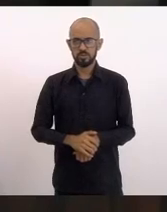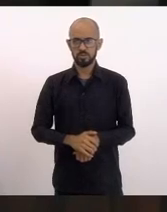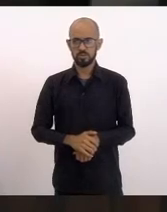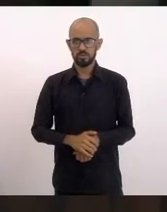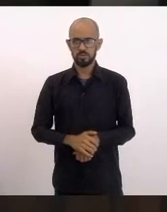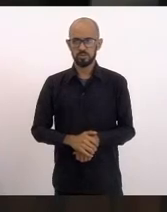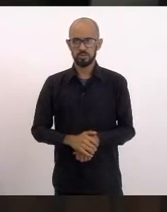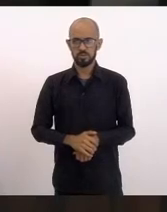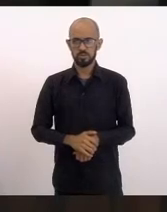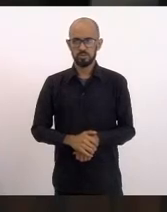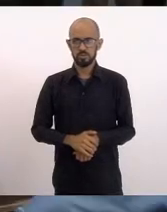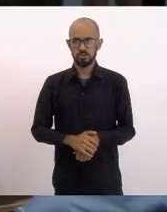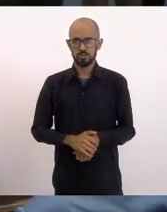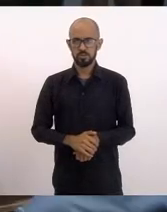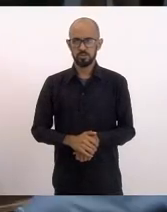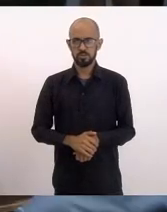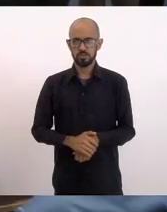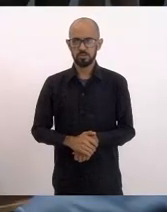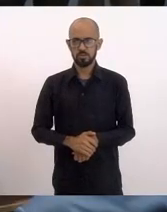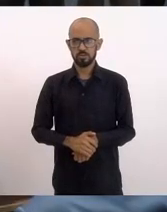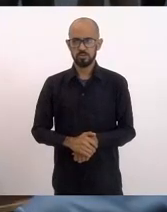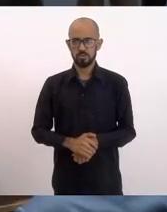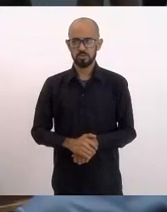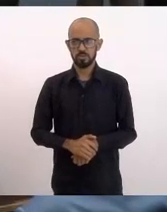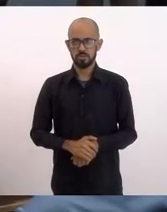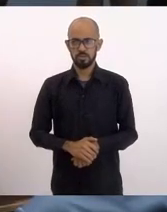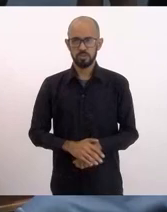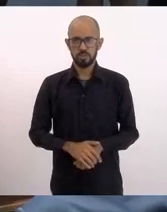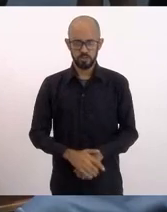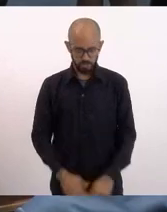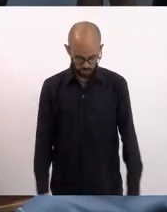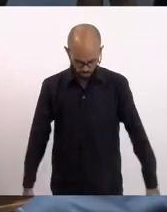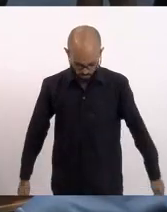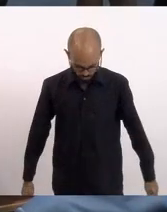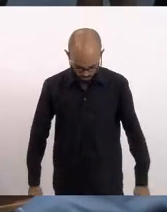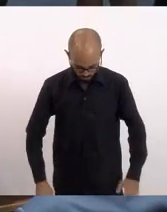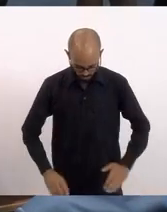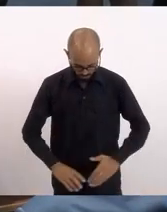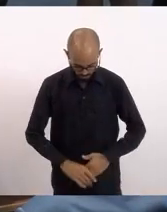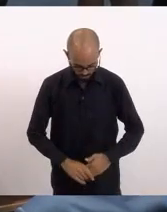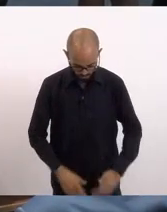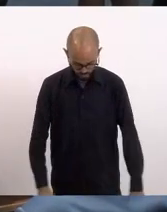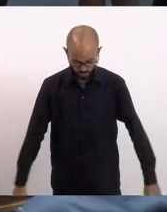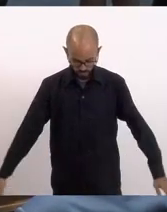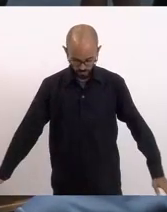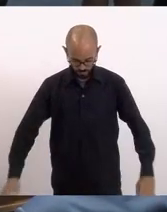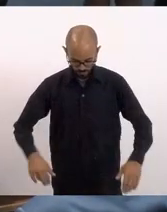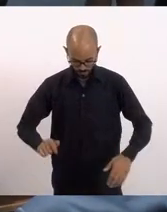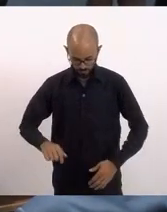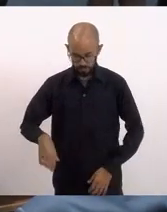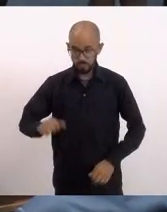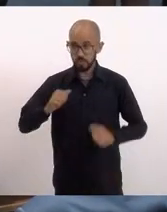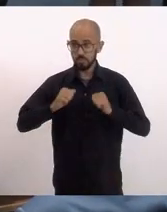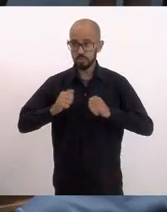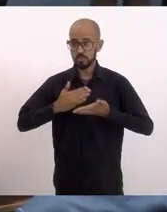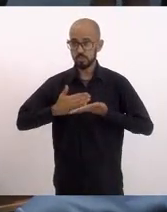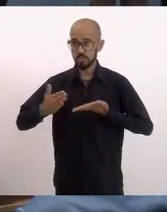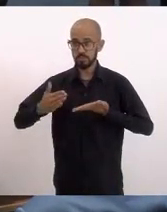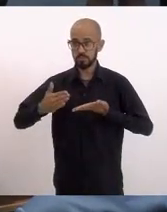Aqui está baixo, presidente. Ok. Está do... baixo aqui, presidente. Está do Luiz Paulo. Posso começar? Para mim está